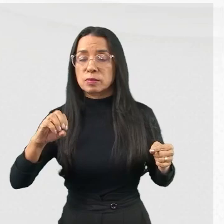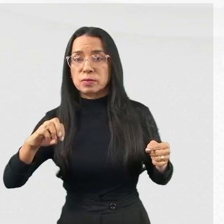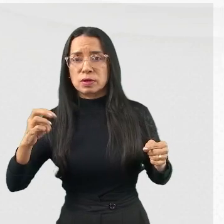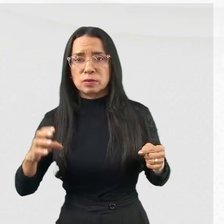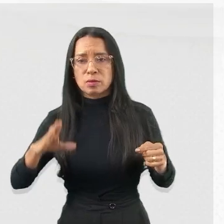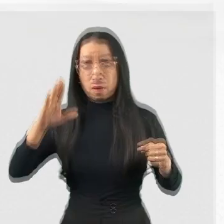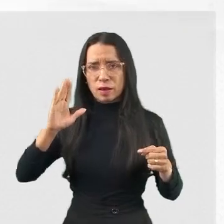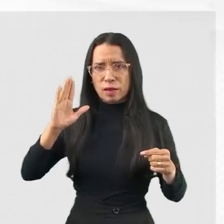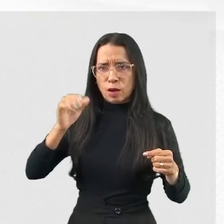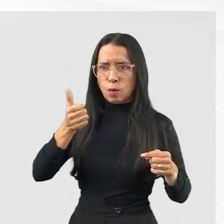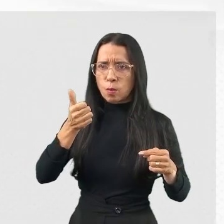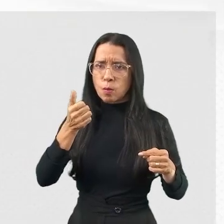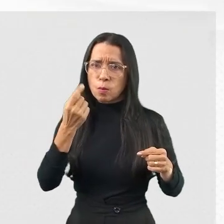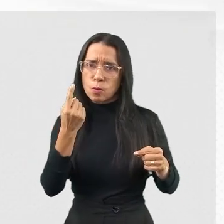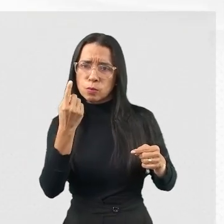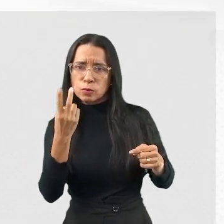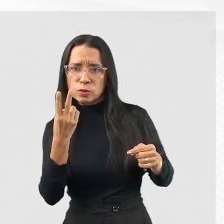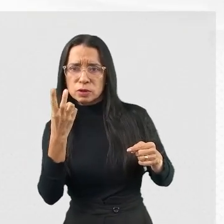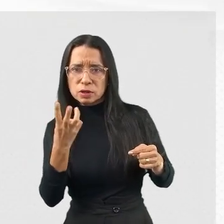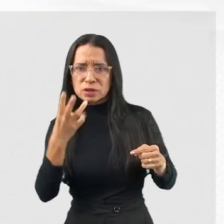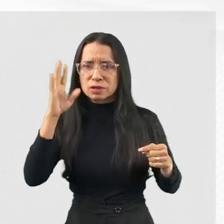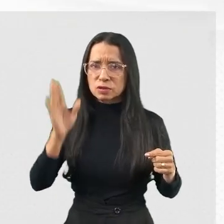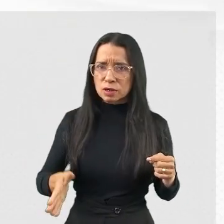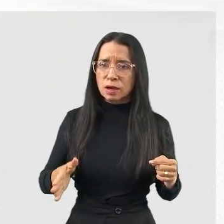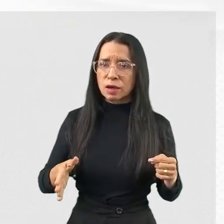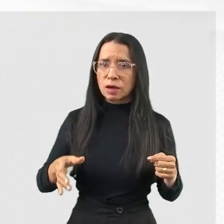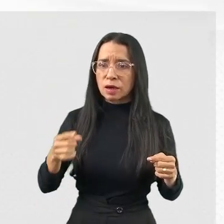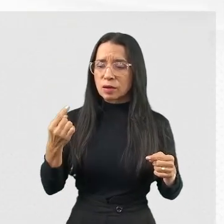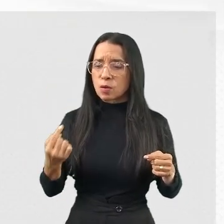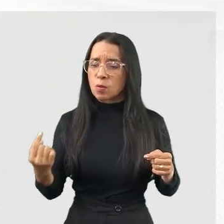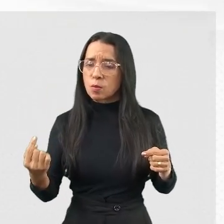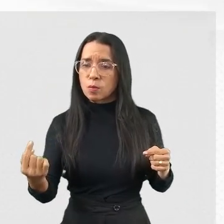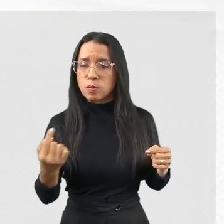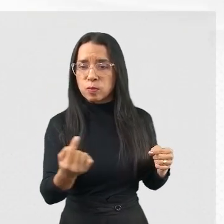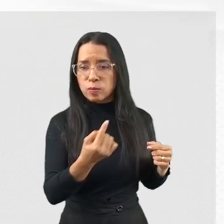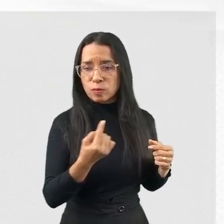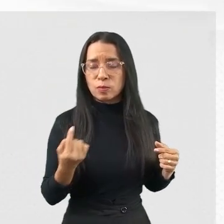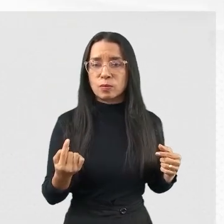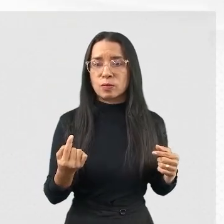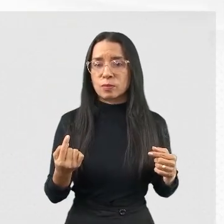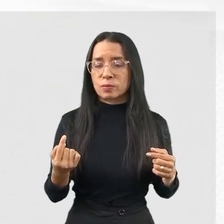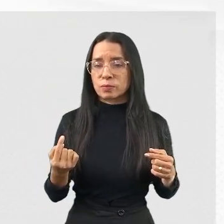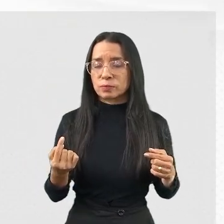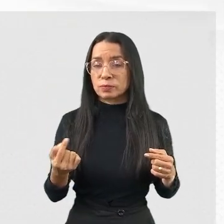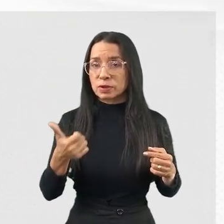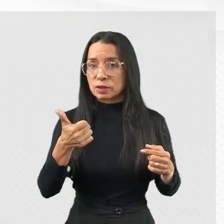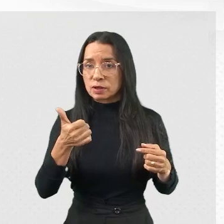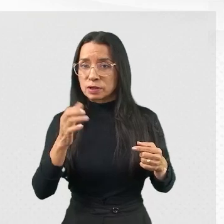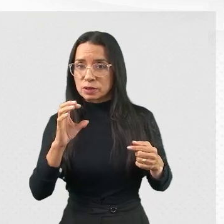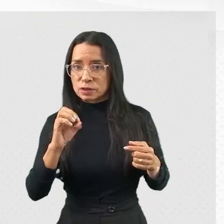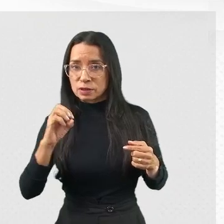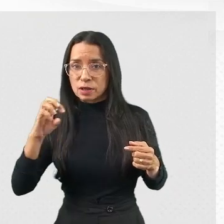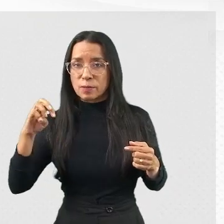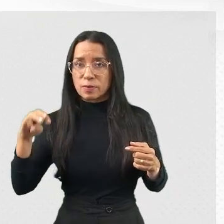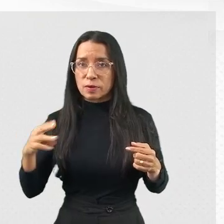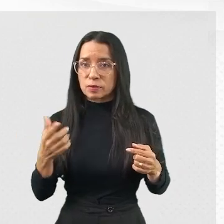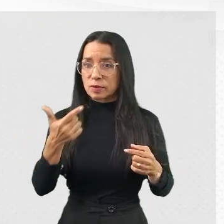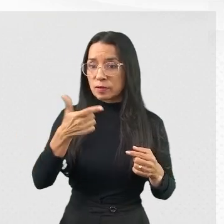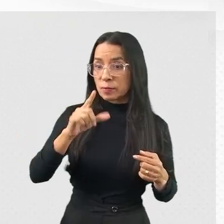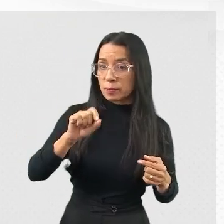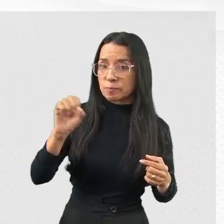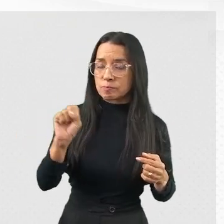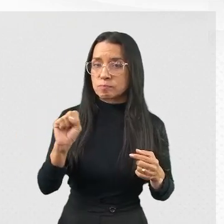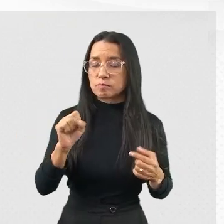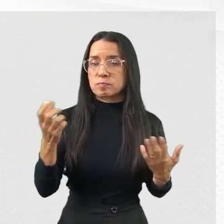já! Pam, pam, pam, pam, pam, pam, pam, pam, pam, pam, pam, percorreu. Você percorreu esses 100 metros em 20